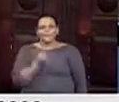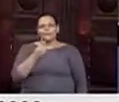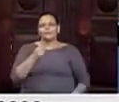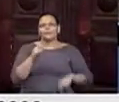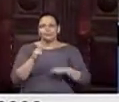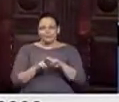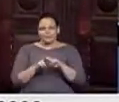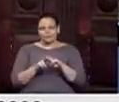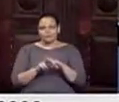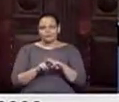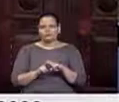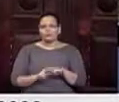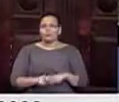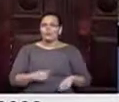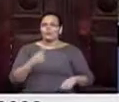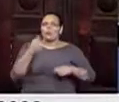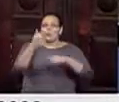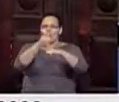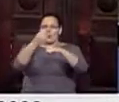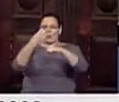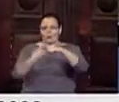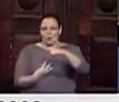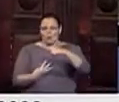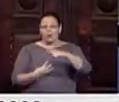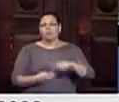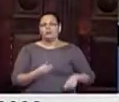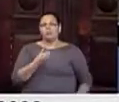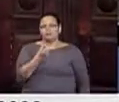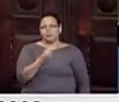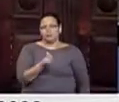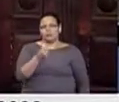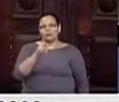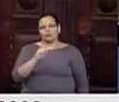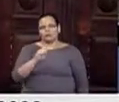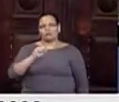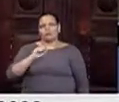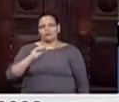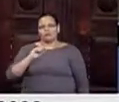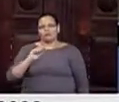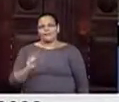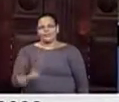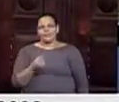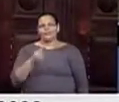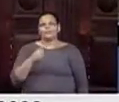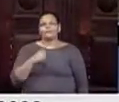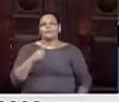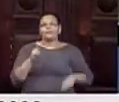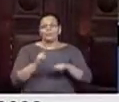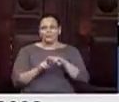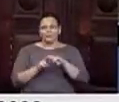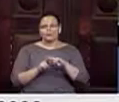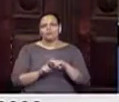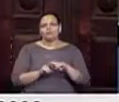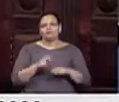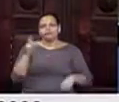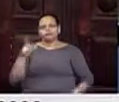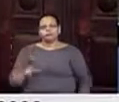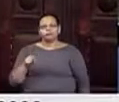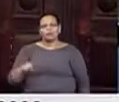que um quarto de 680 mil ou seja algo como 220